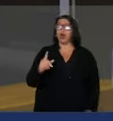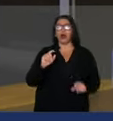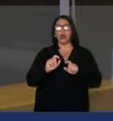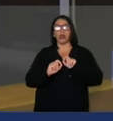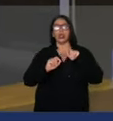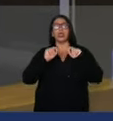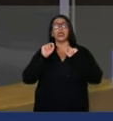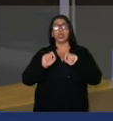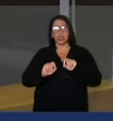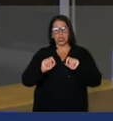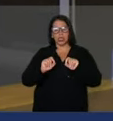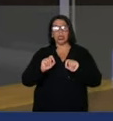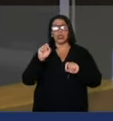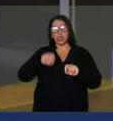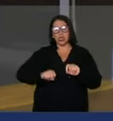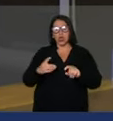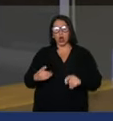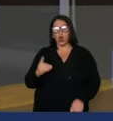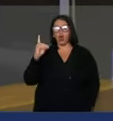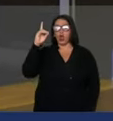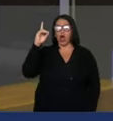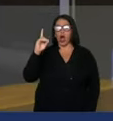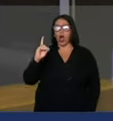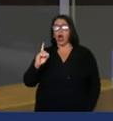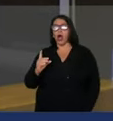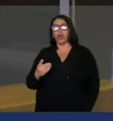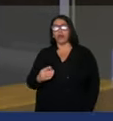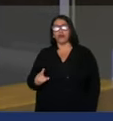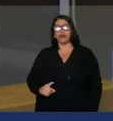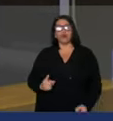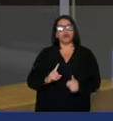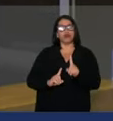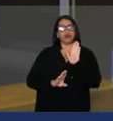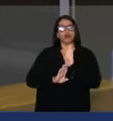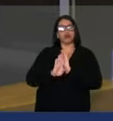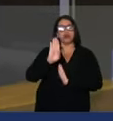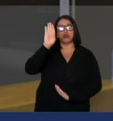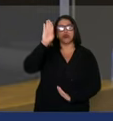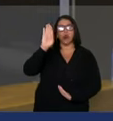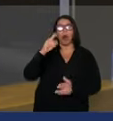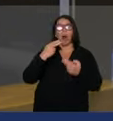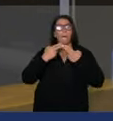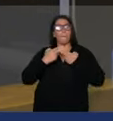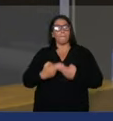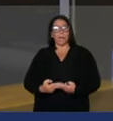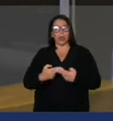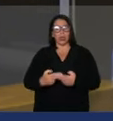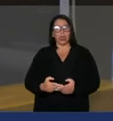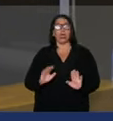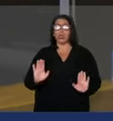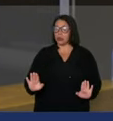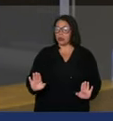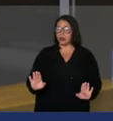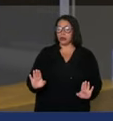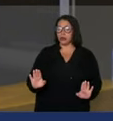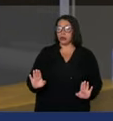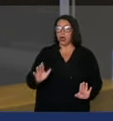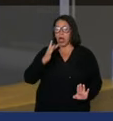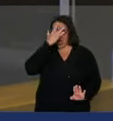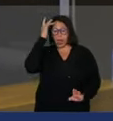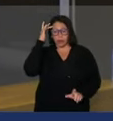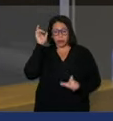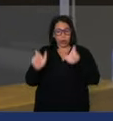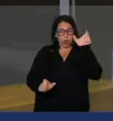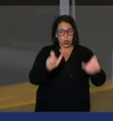falo, o dólar sobe, a bolsa despenca, paciência. E as pessoas da esquerda